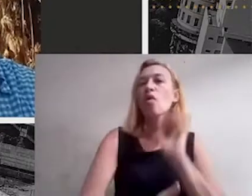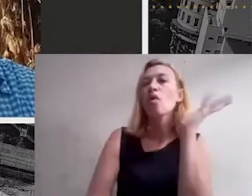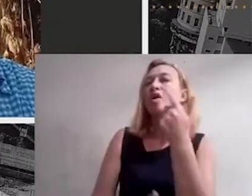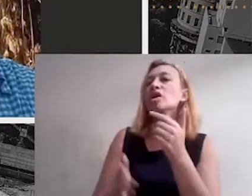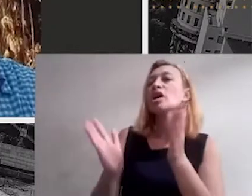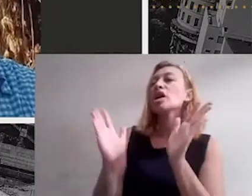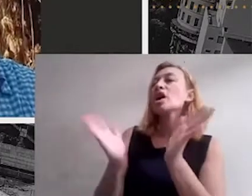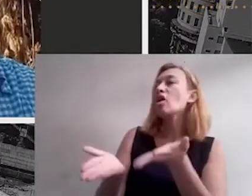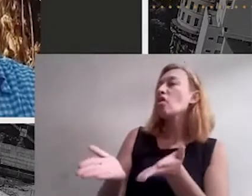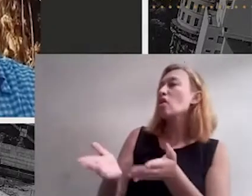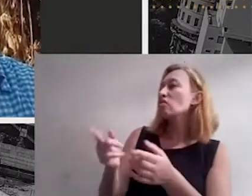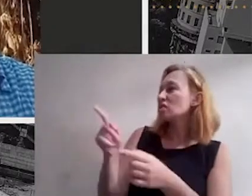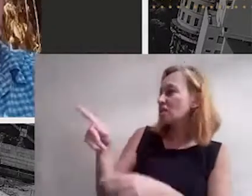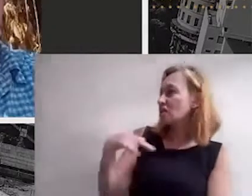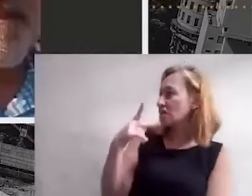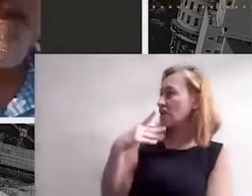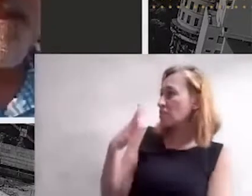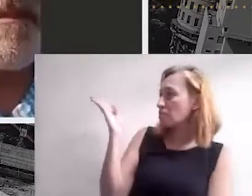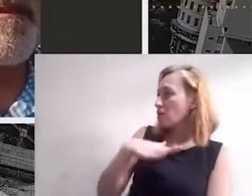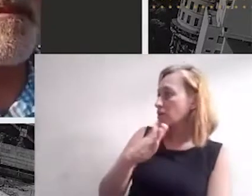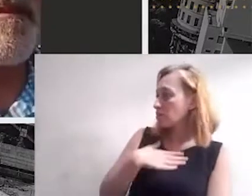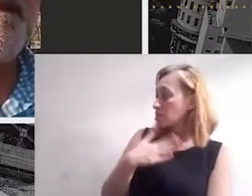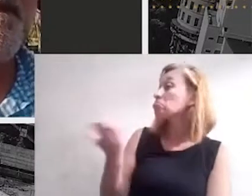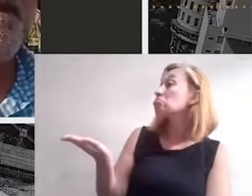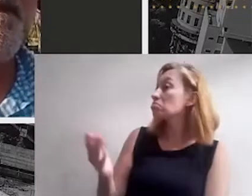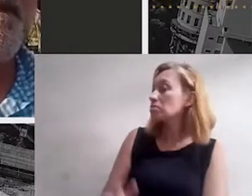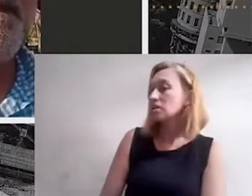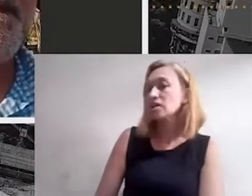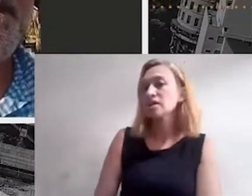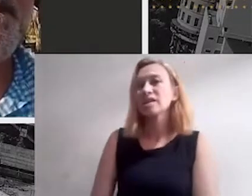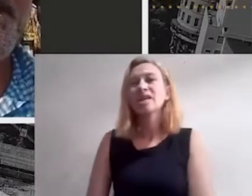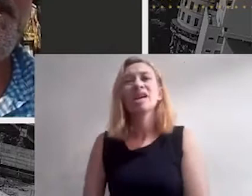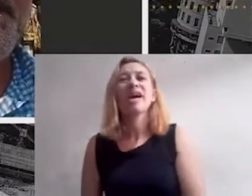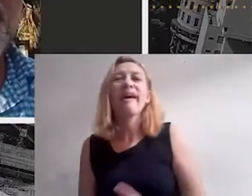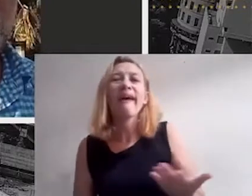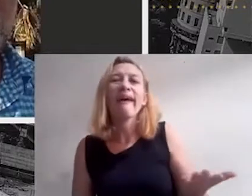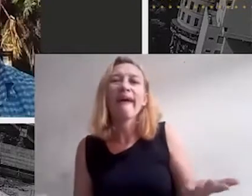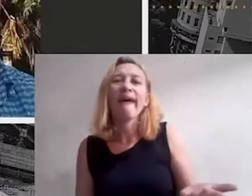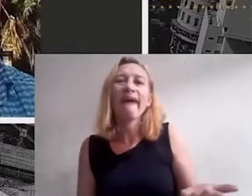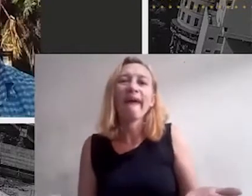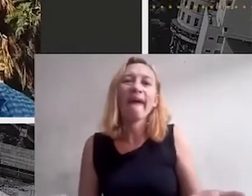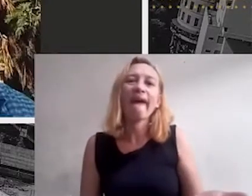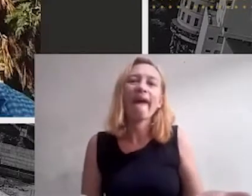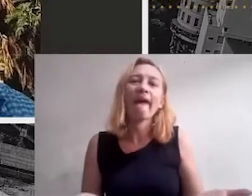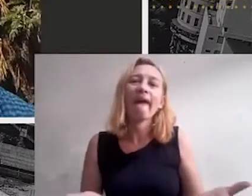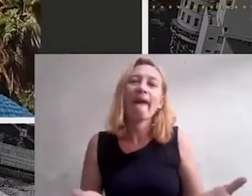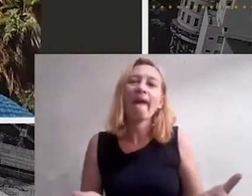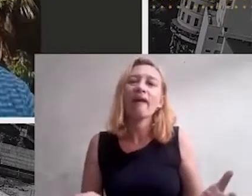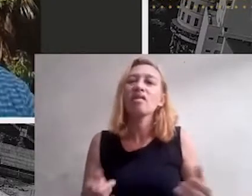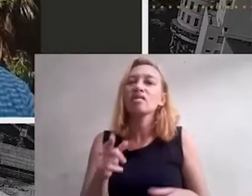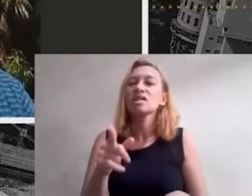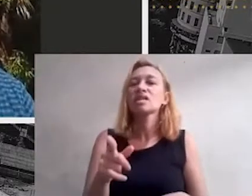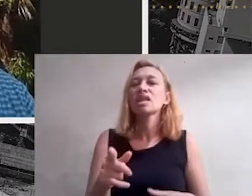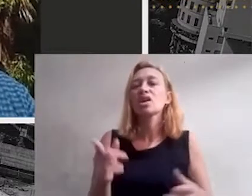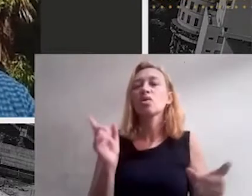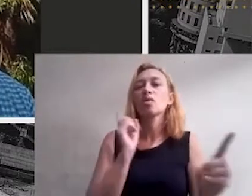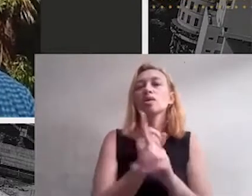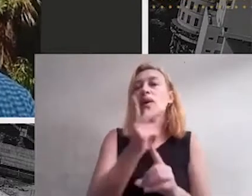da minha? Né? Isso é mais ou menos como se você encontrasse um cara que tirou o rim,